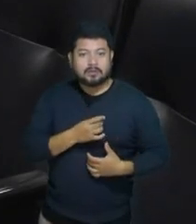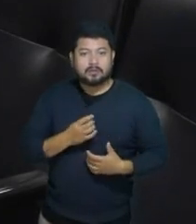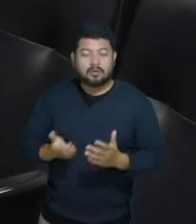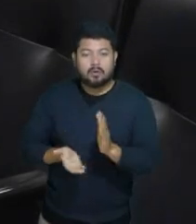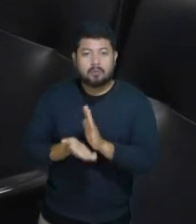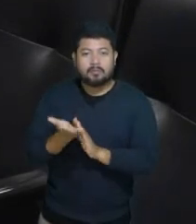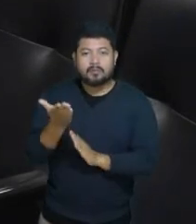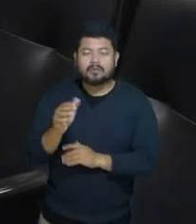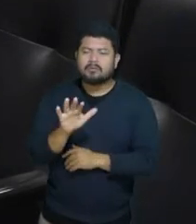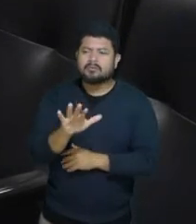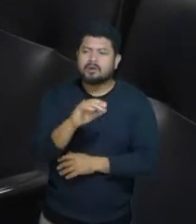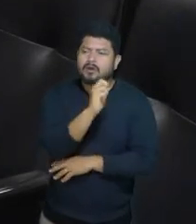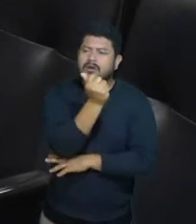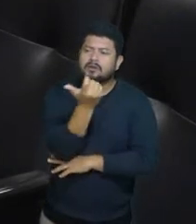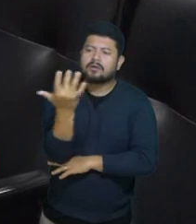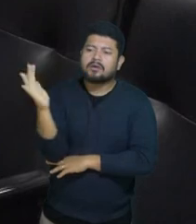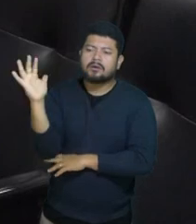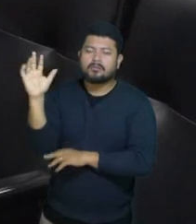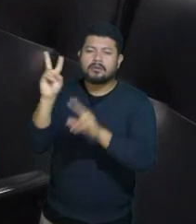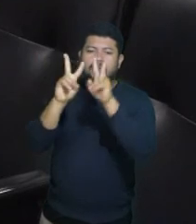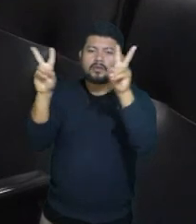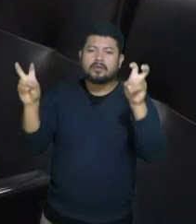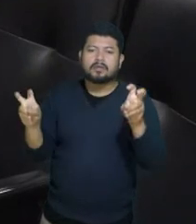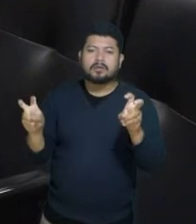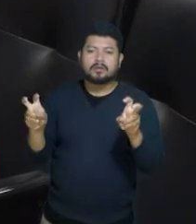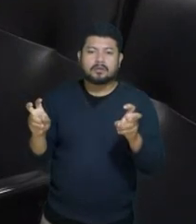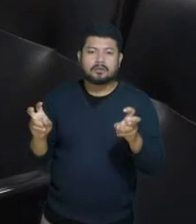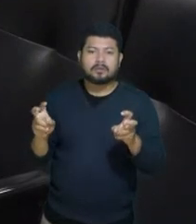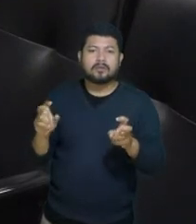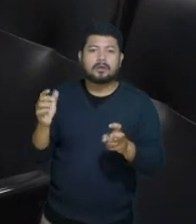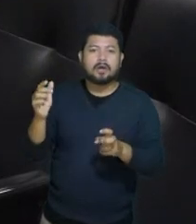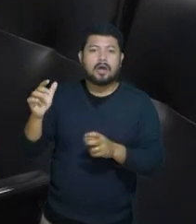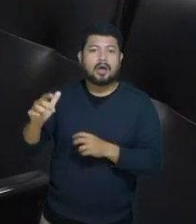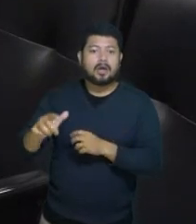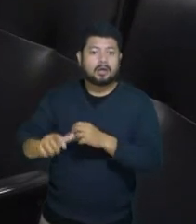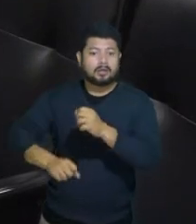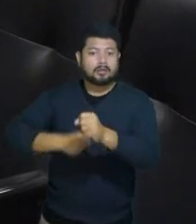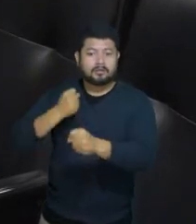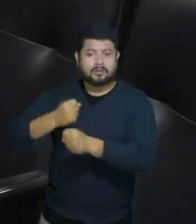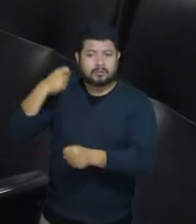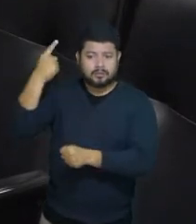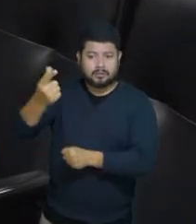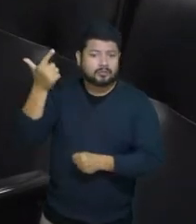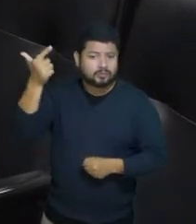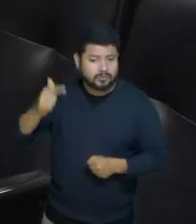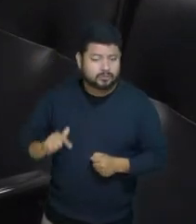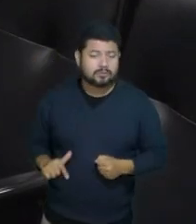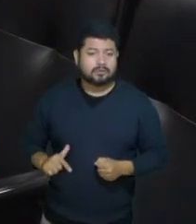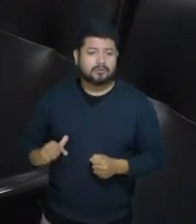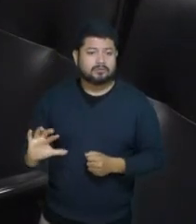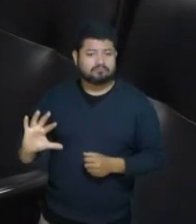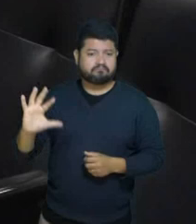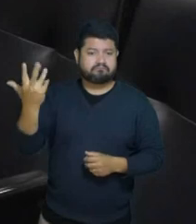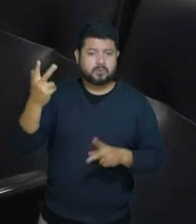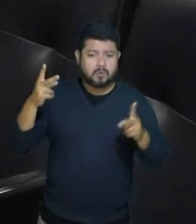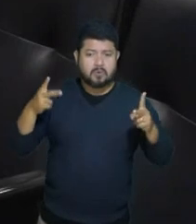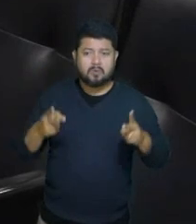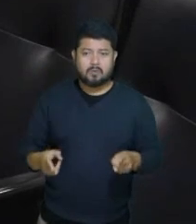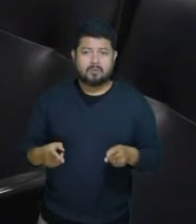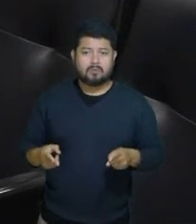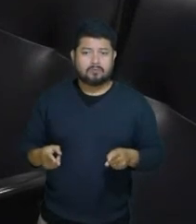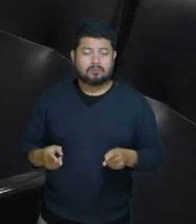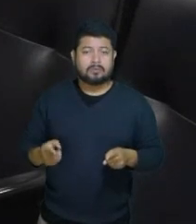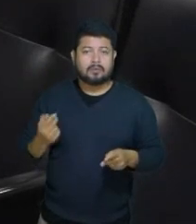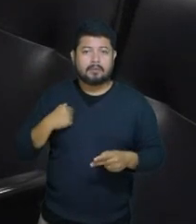questão. Mas e a questão ambiental? Será que vai repetir tudo no ano que vem? Essa é a pergunta. Então, a